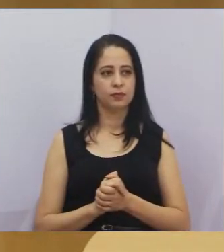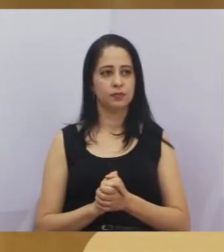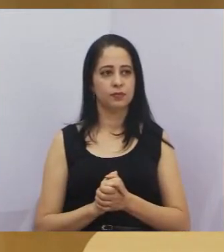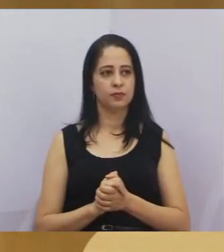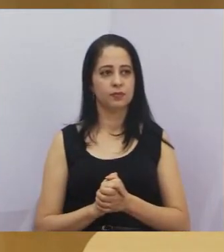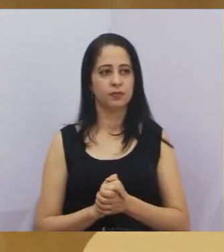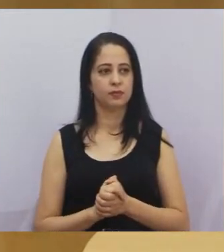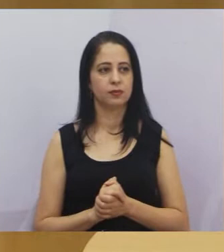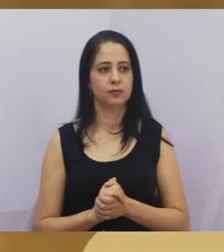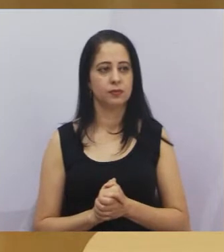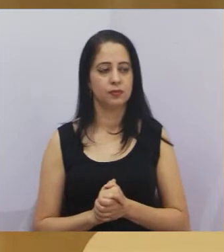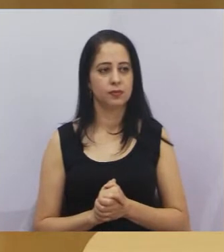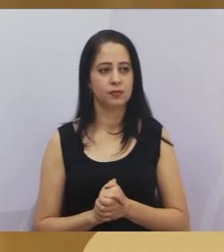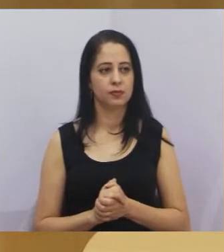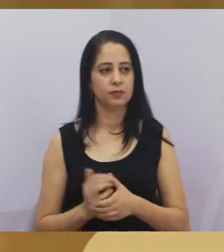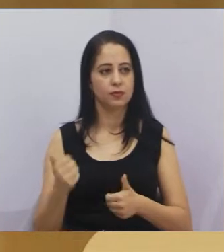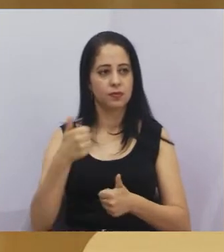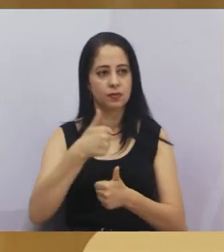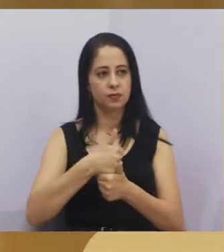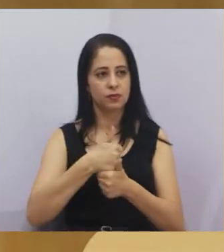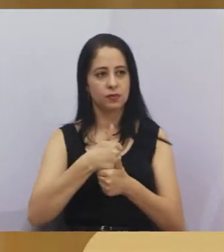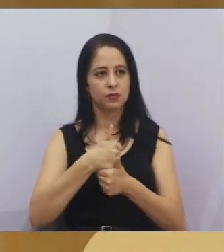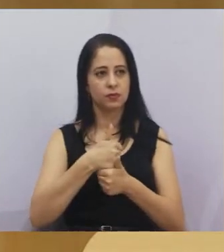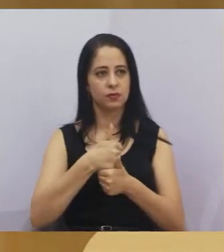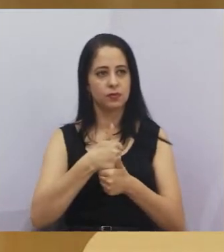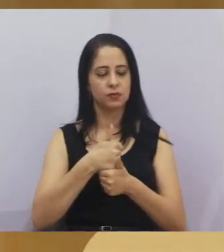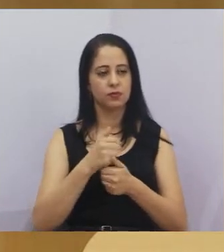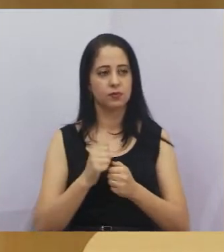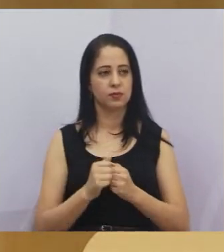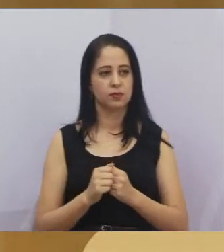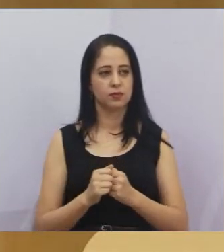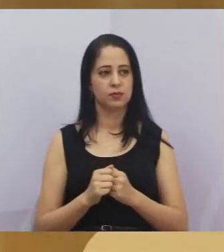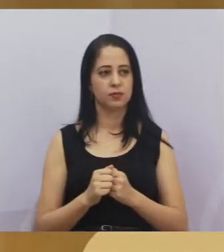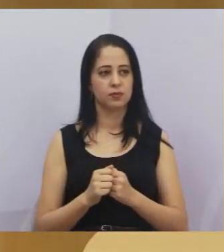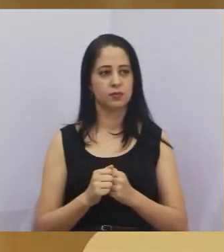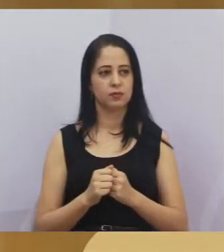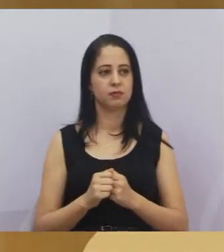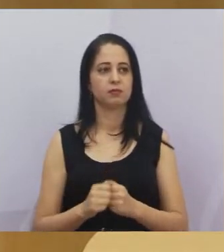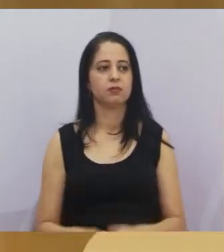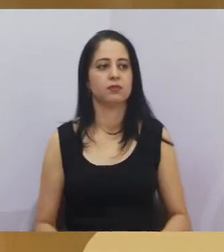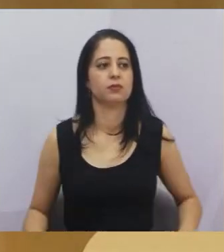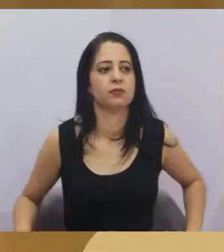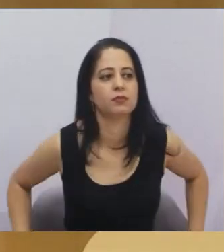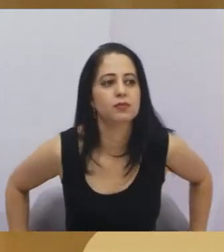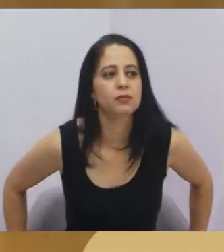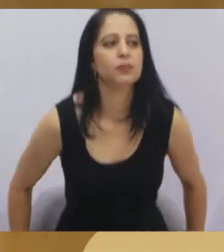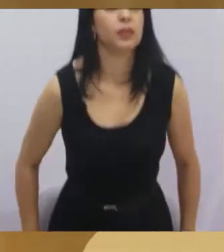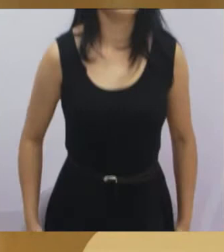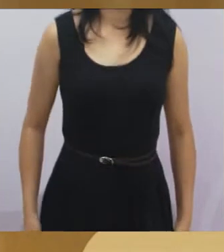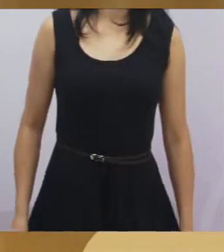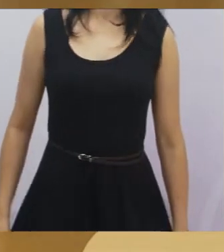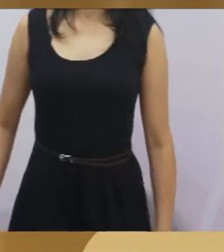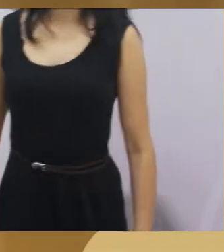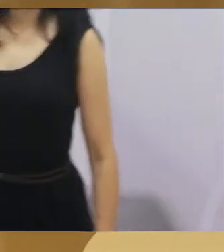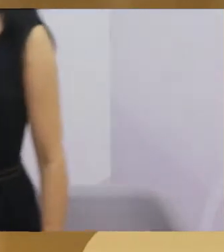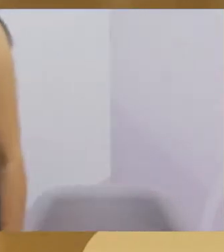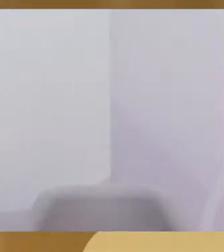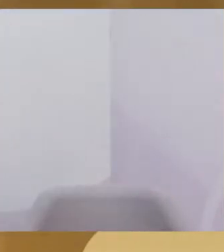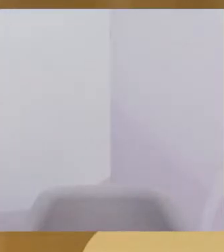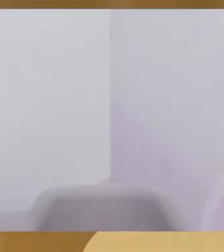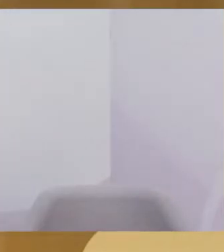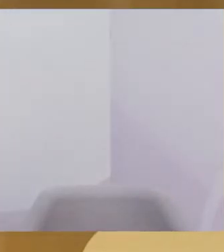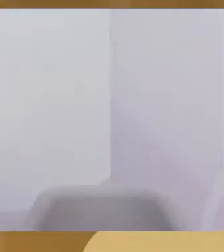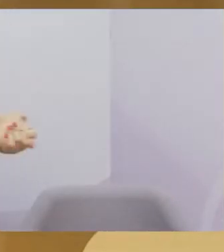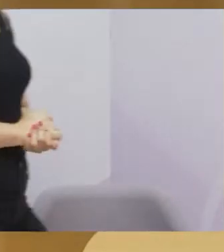número 12.288 de 2010, que institui o Sistema Nacional de Promoção da Igualdade Racial,